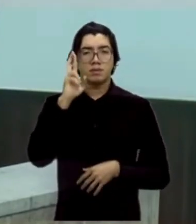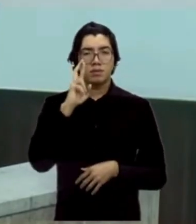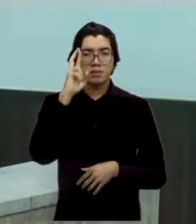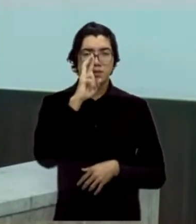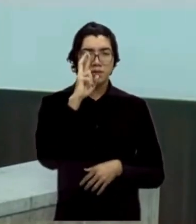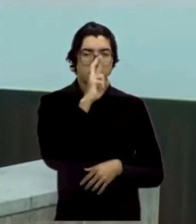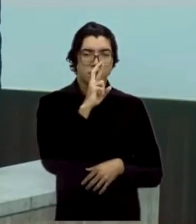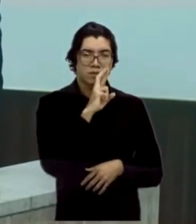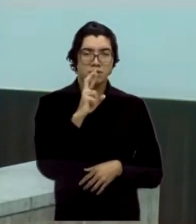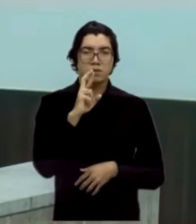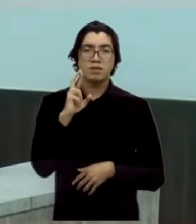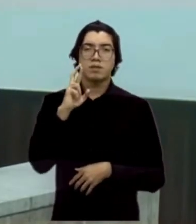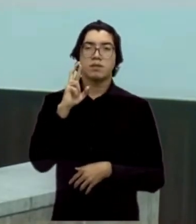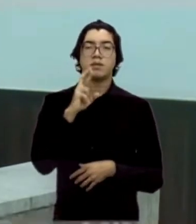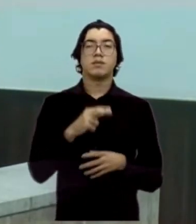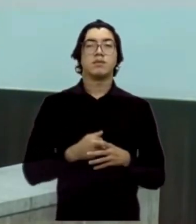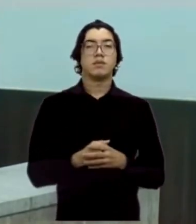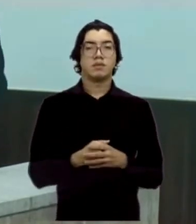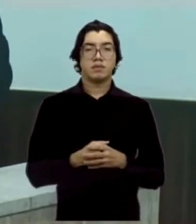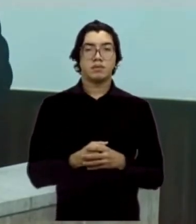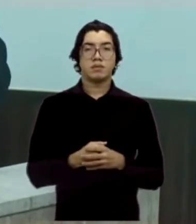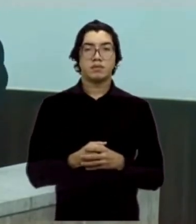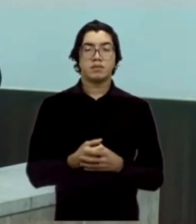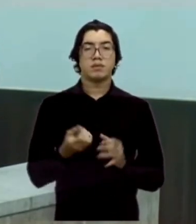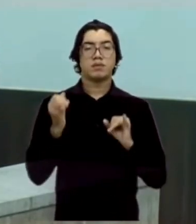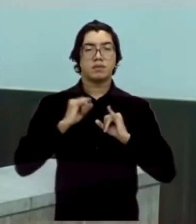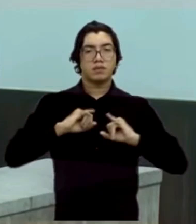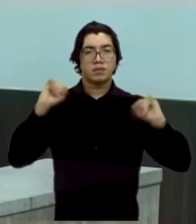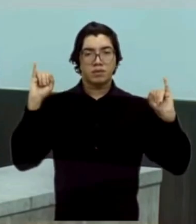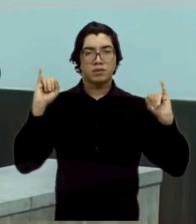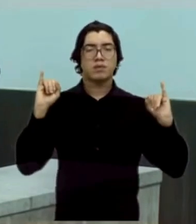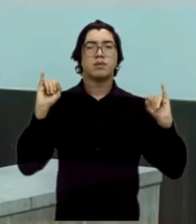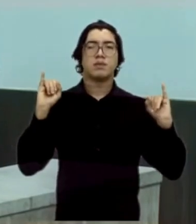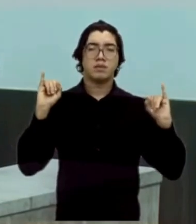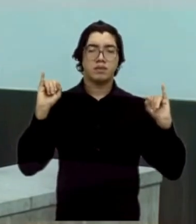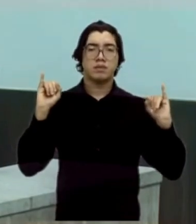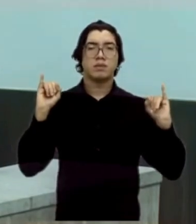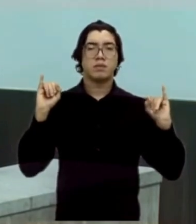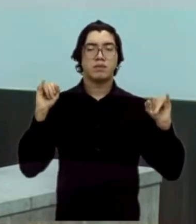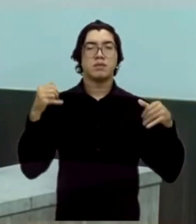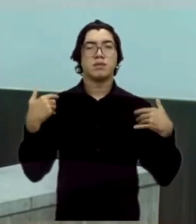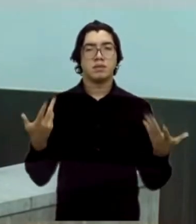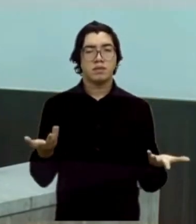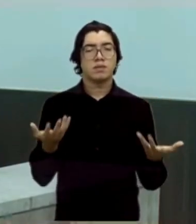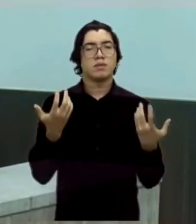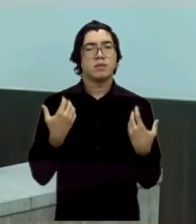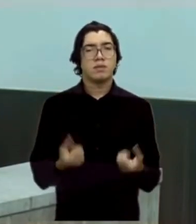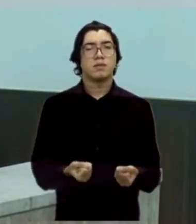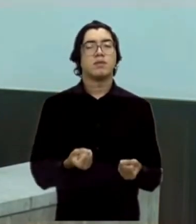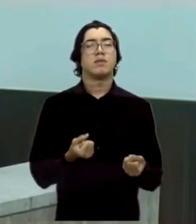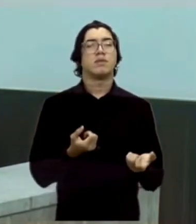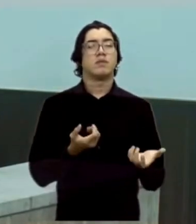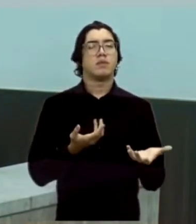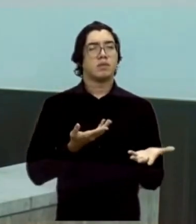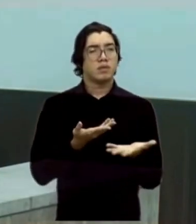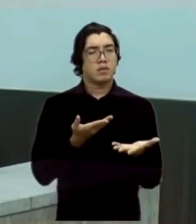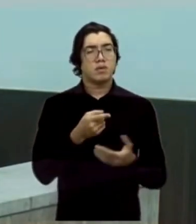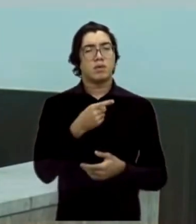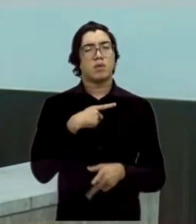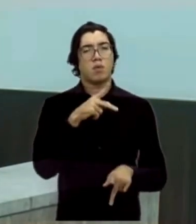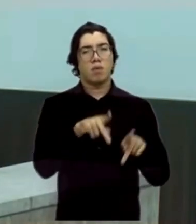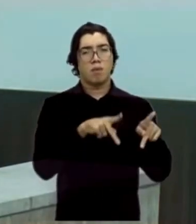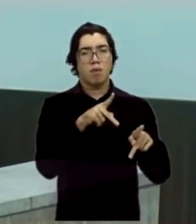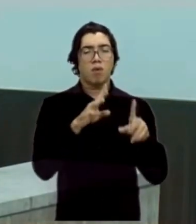executivo que todos nós somos me reafirmar a tua disposição da população de Fortaleza da Nossa Juventude